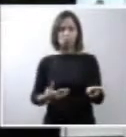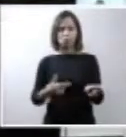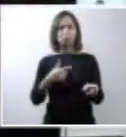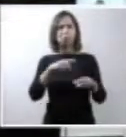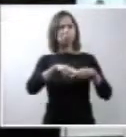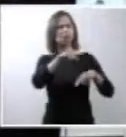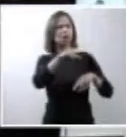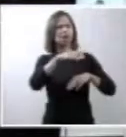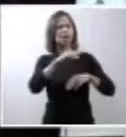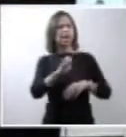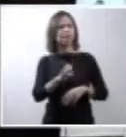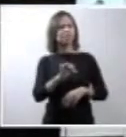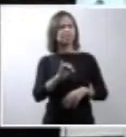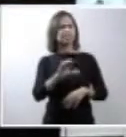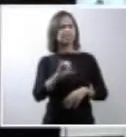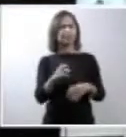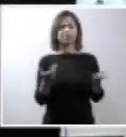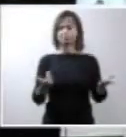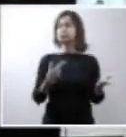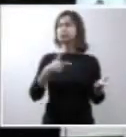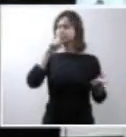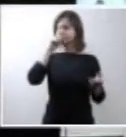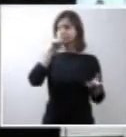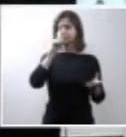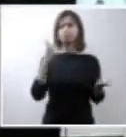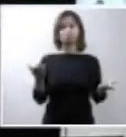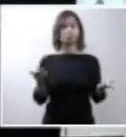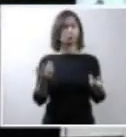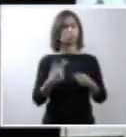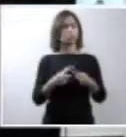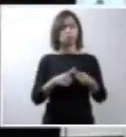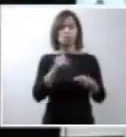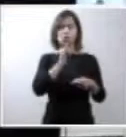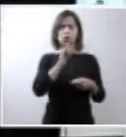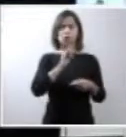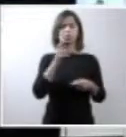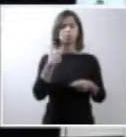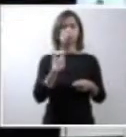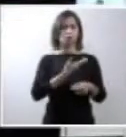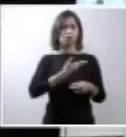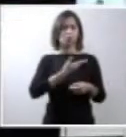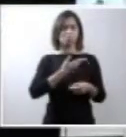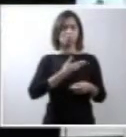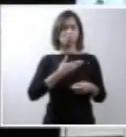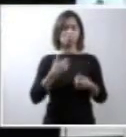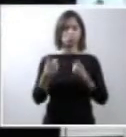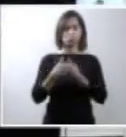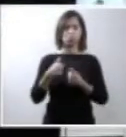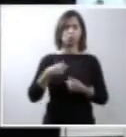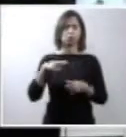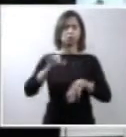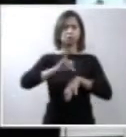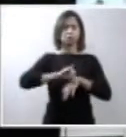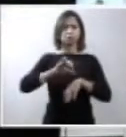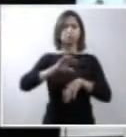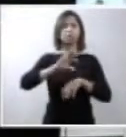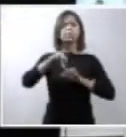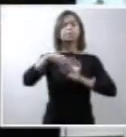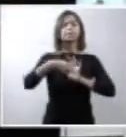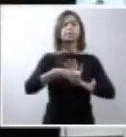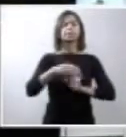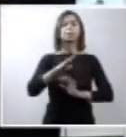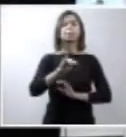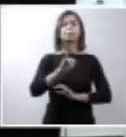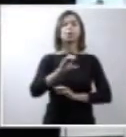um risco a ser pensado, citando um colega do Centro de Bioética, da Câmara Técnica